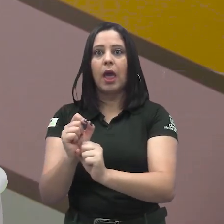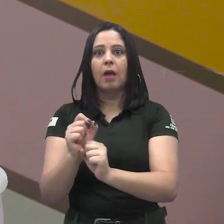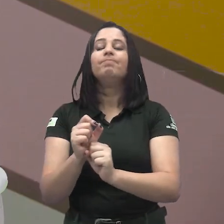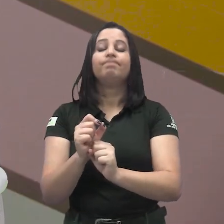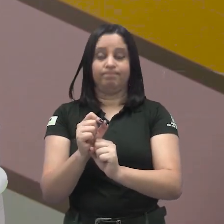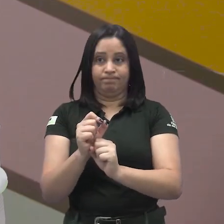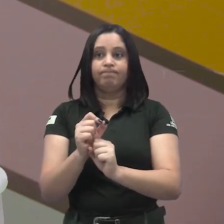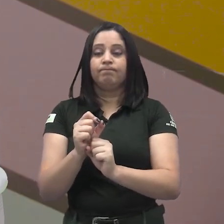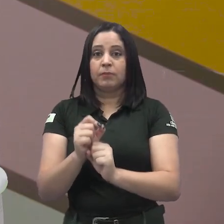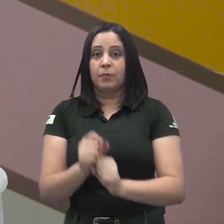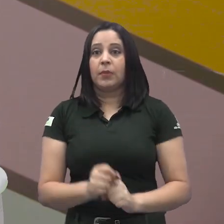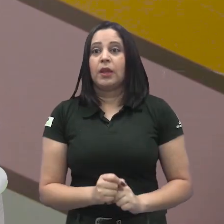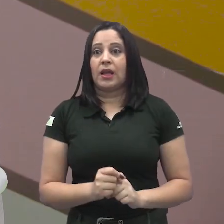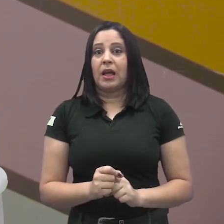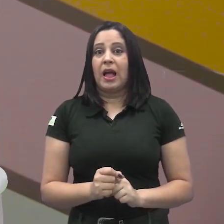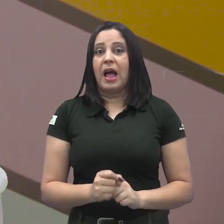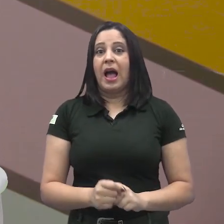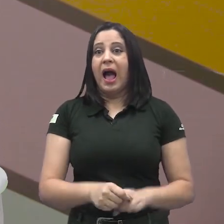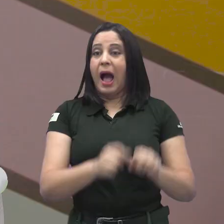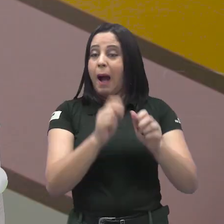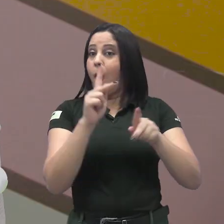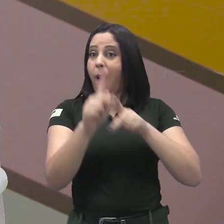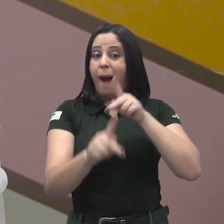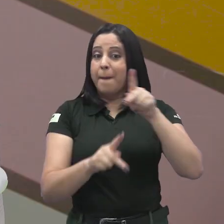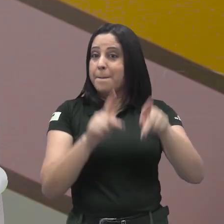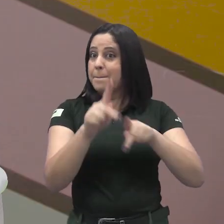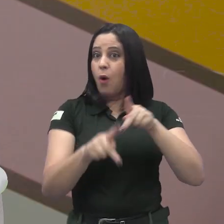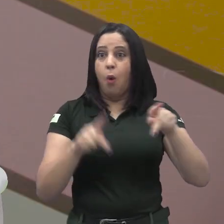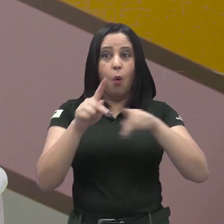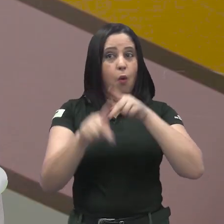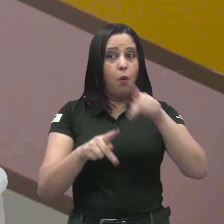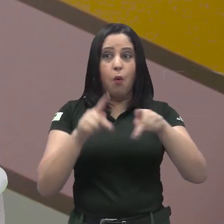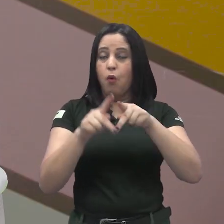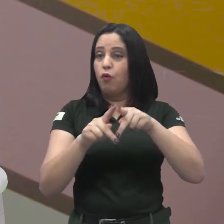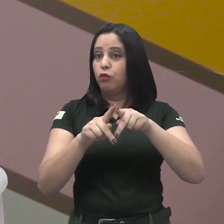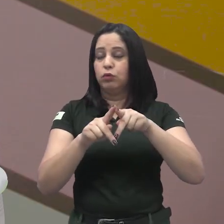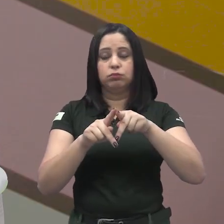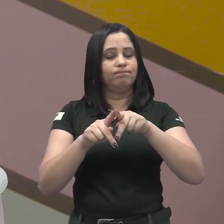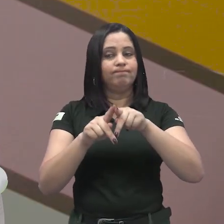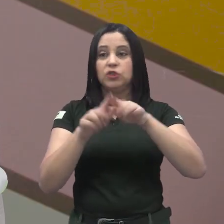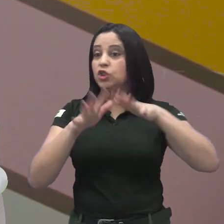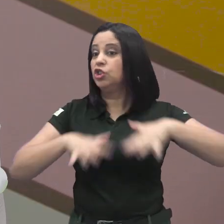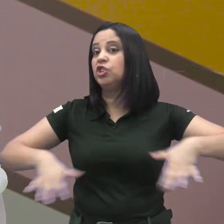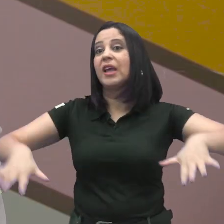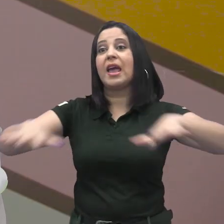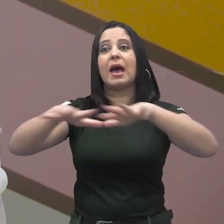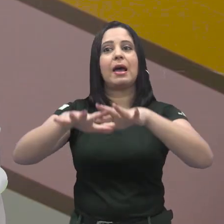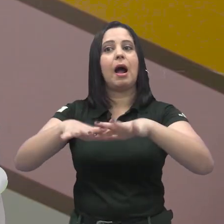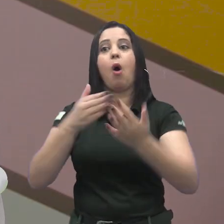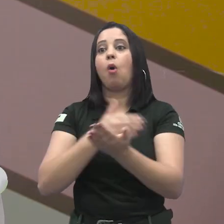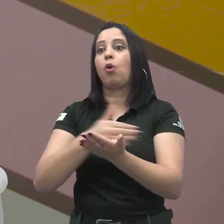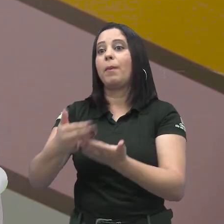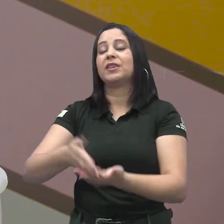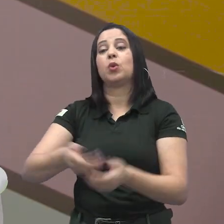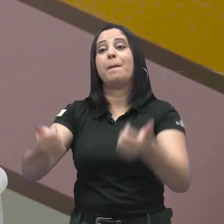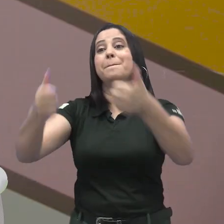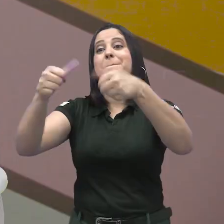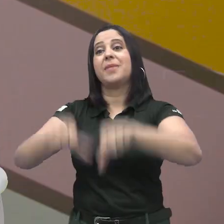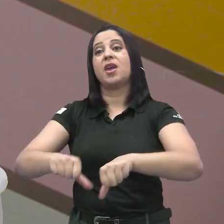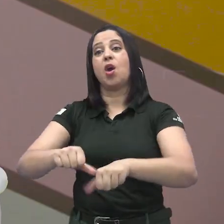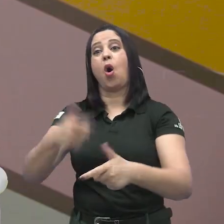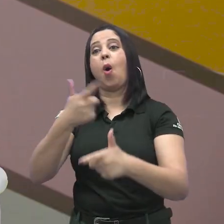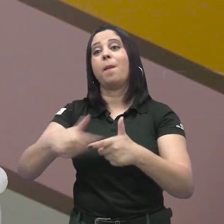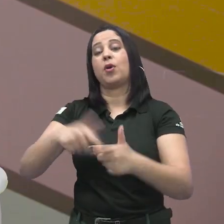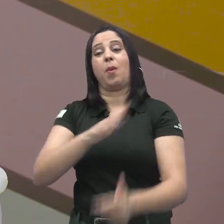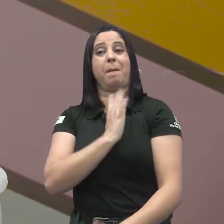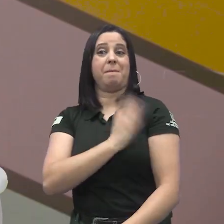da saúde cardiovascular e metabólica da população global, dos adultos inicialmente, causados principalmente